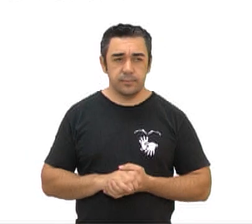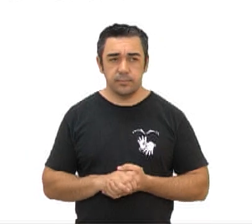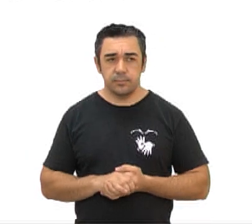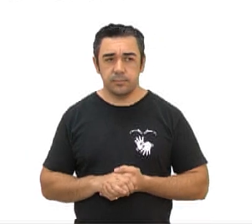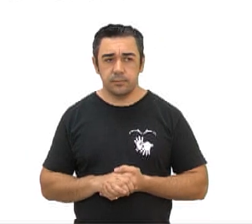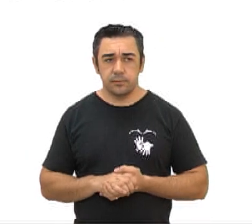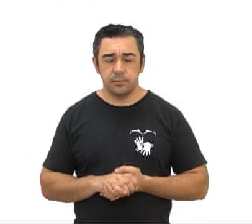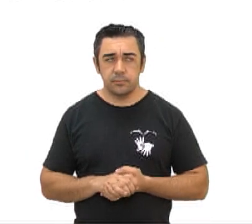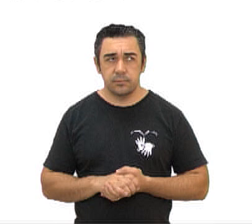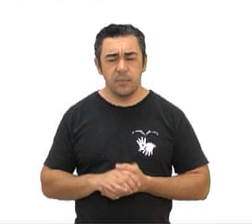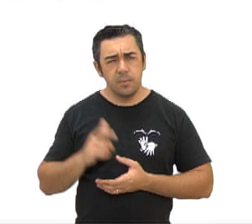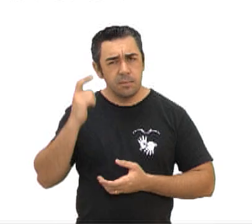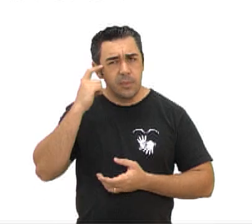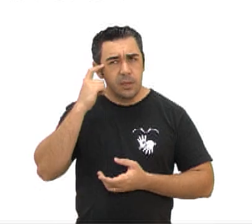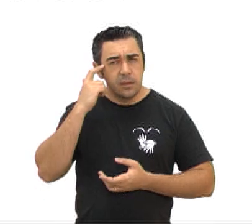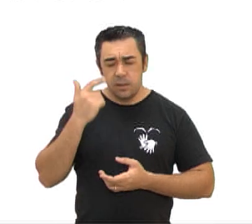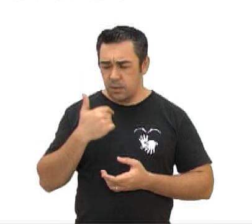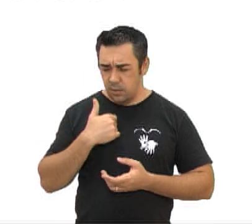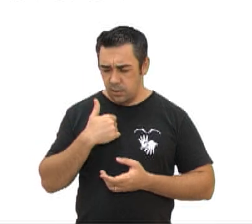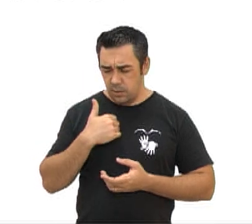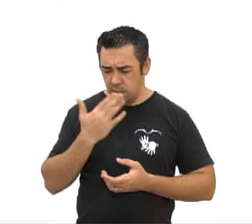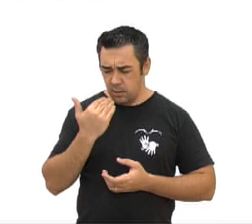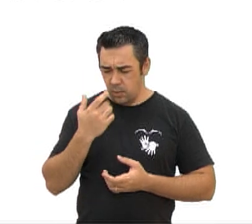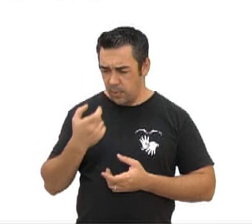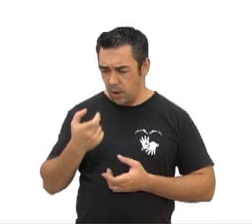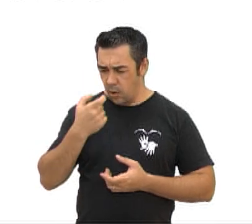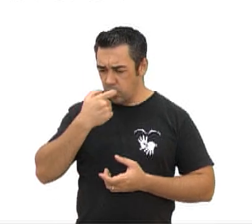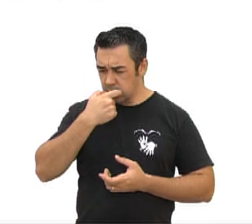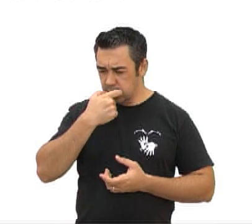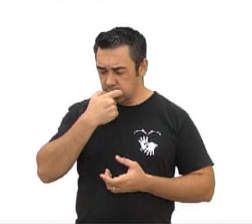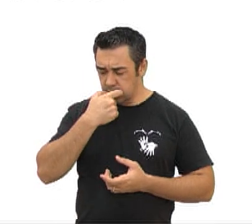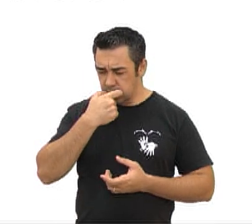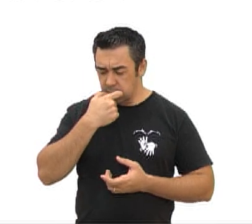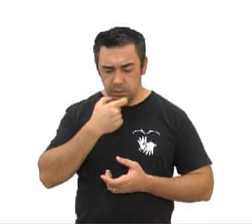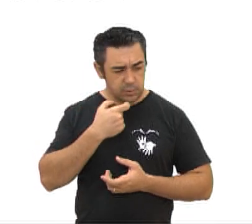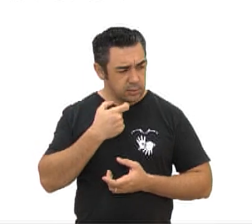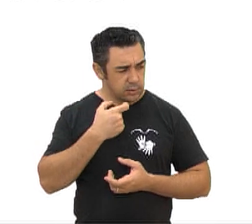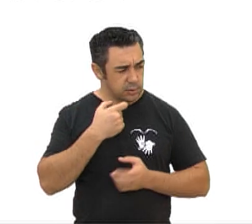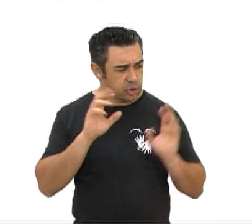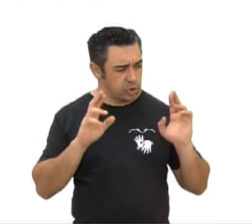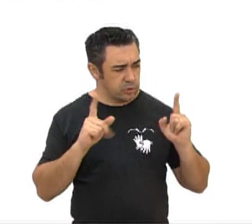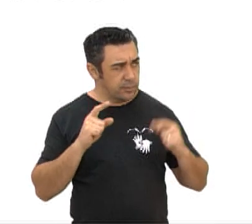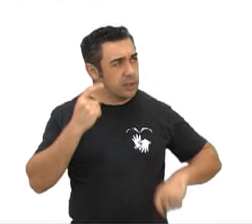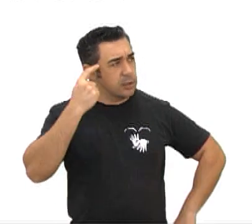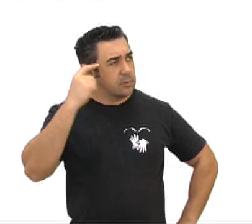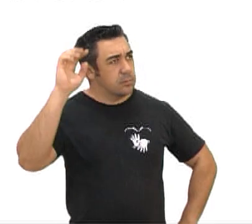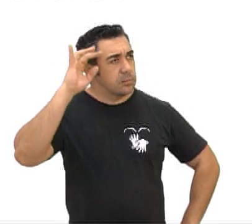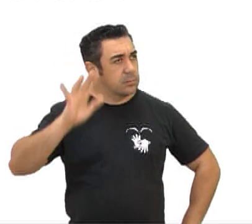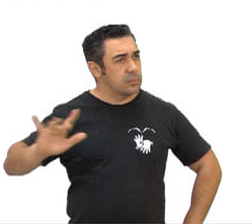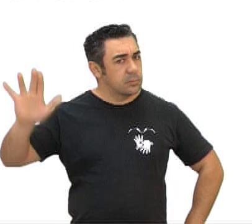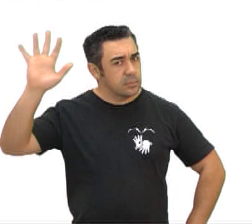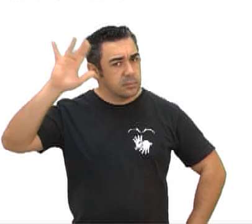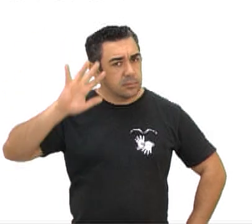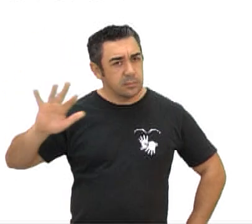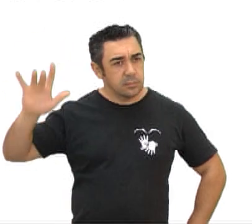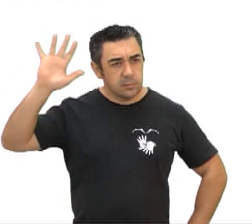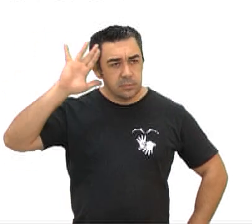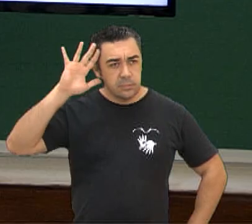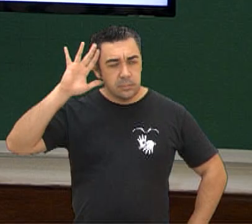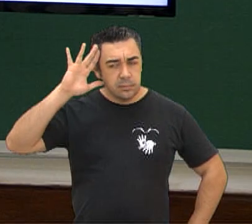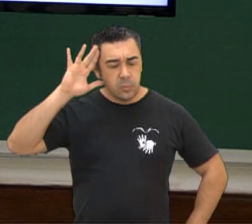que a rosquinha que eu penso é diferente do meu pensamento? E aí o